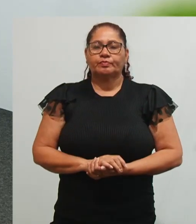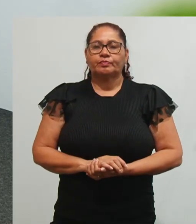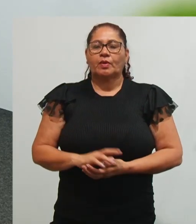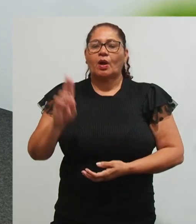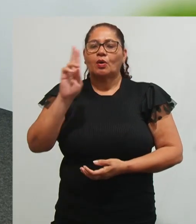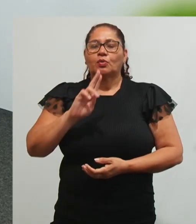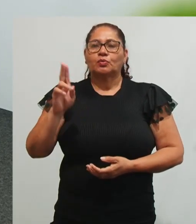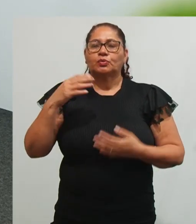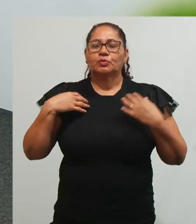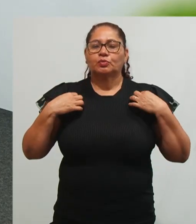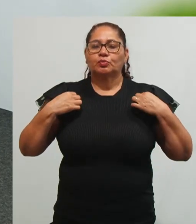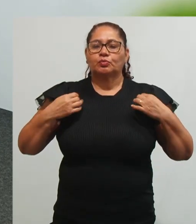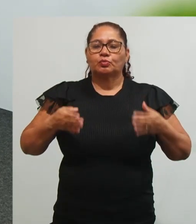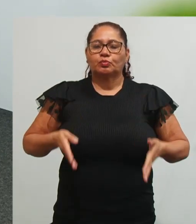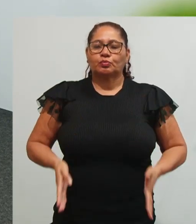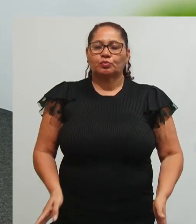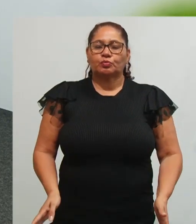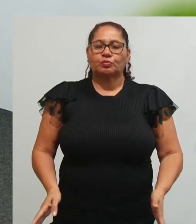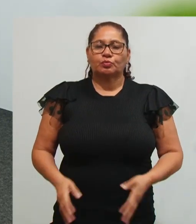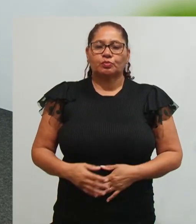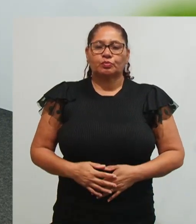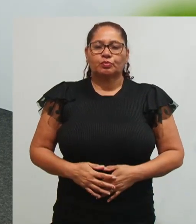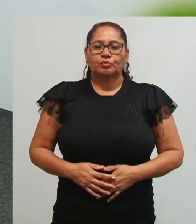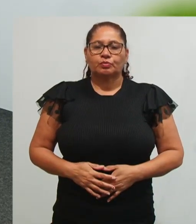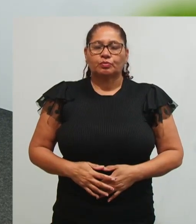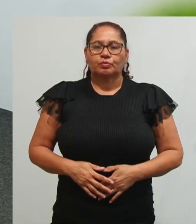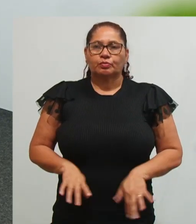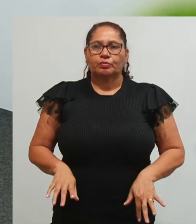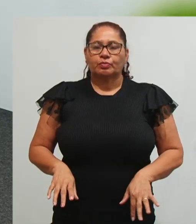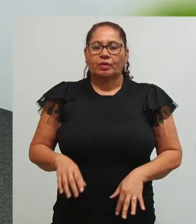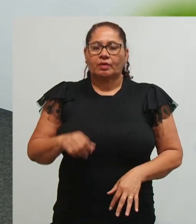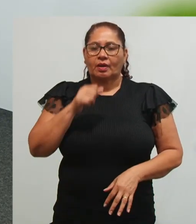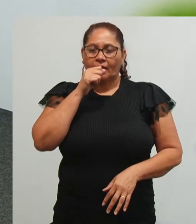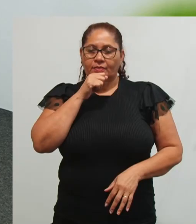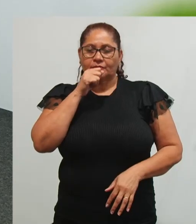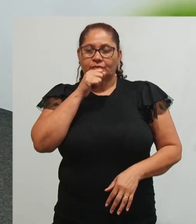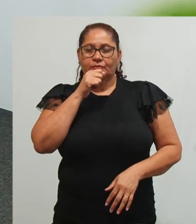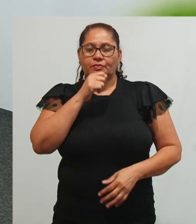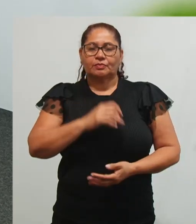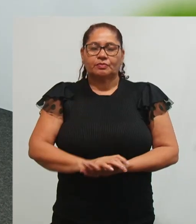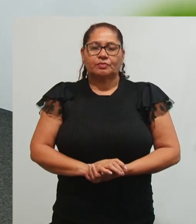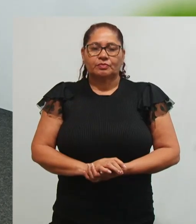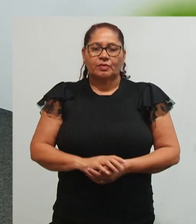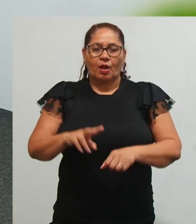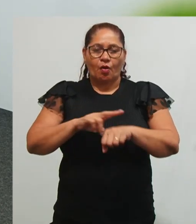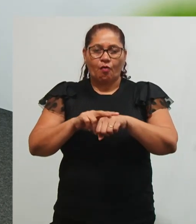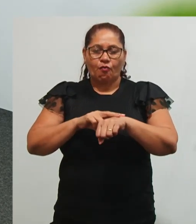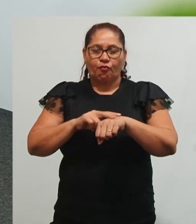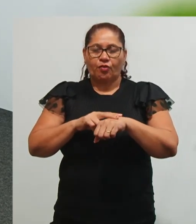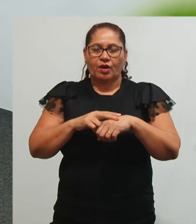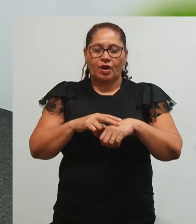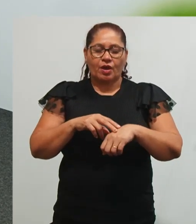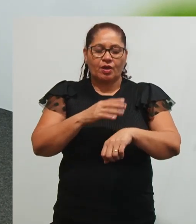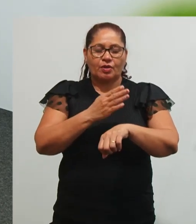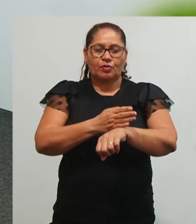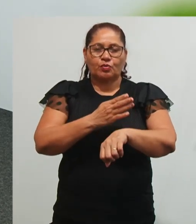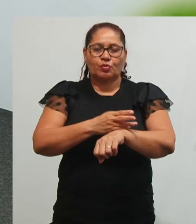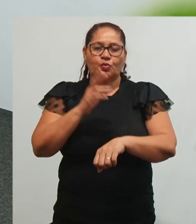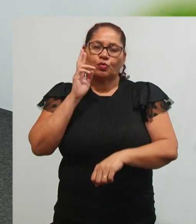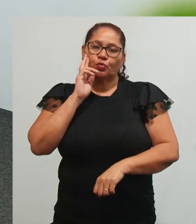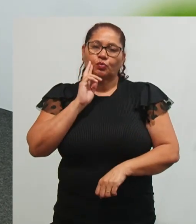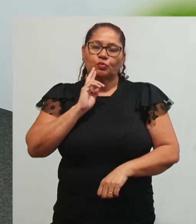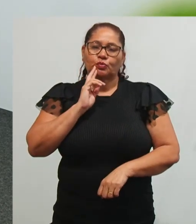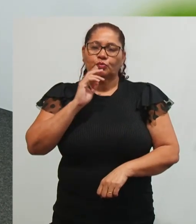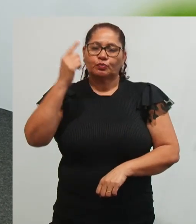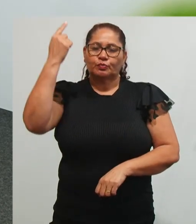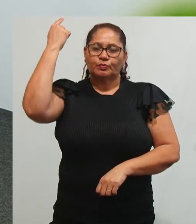trajando um vestido com estampa de sorvetinho no fundo verde e um terninho pink. Ao